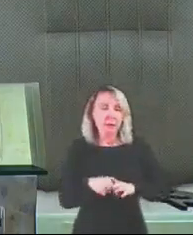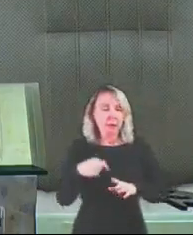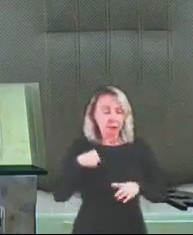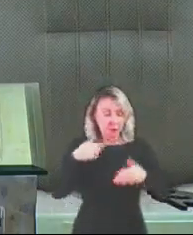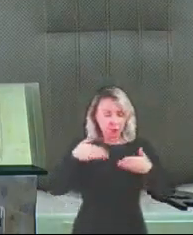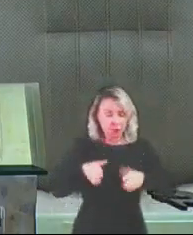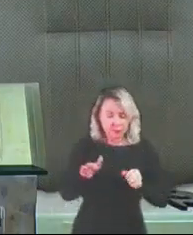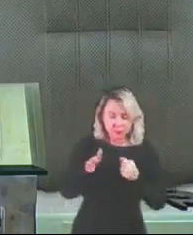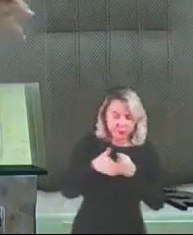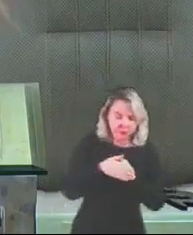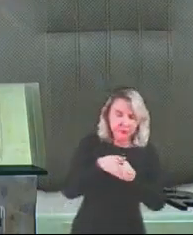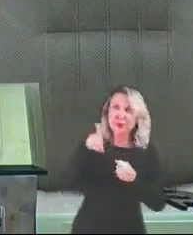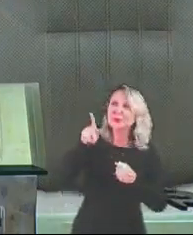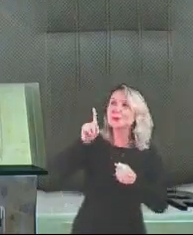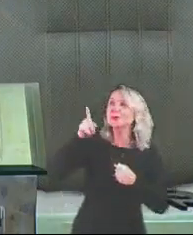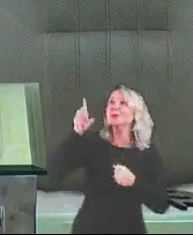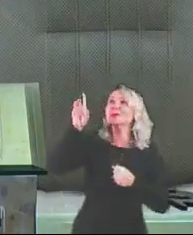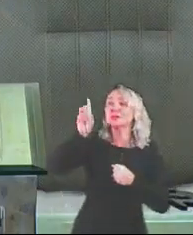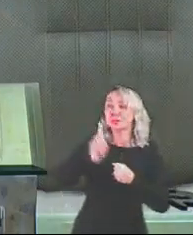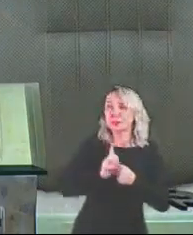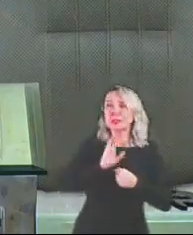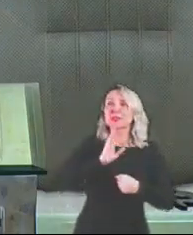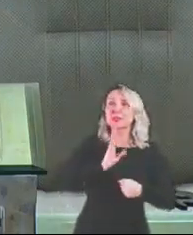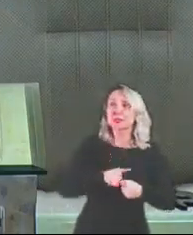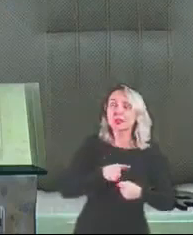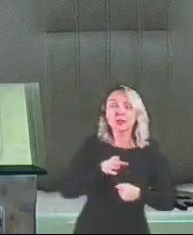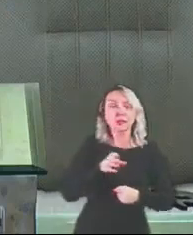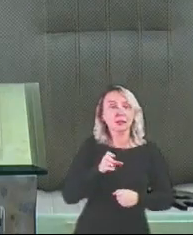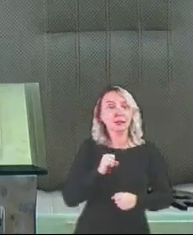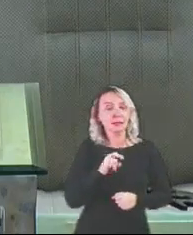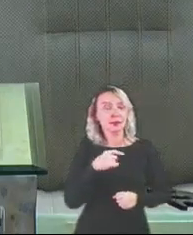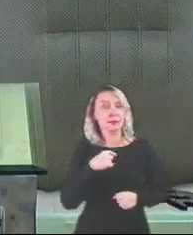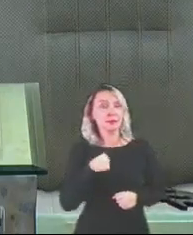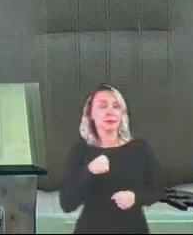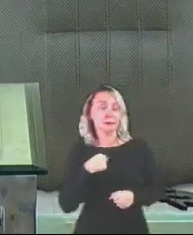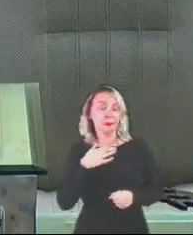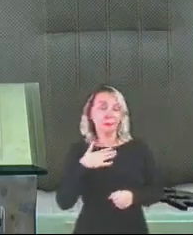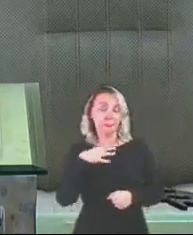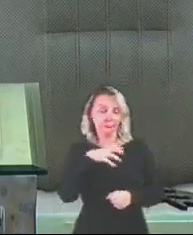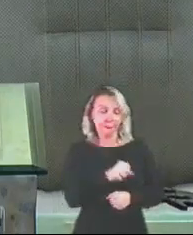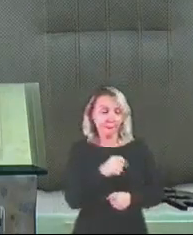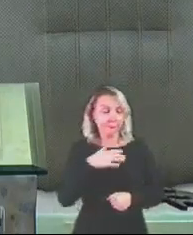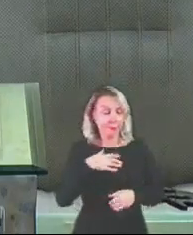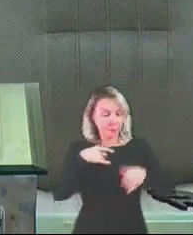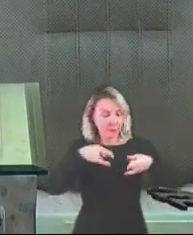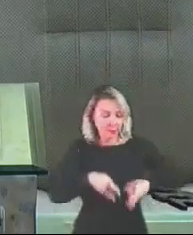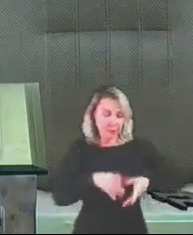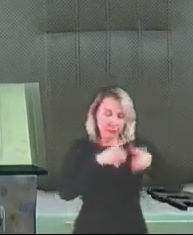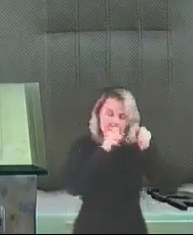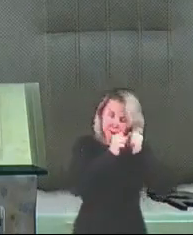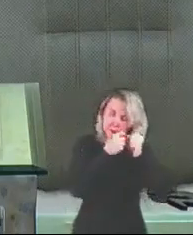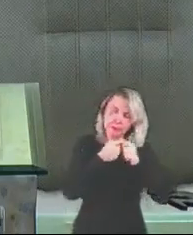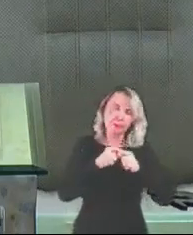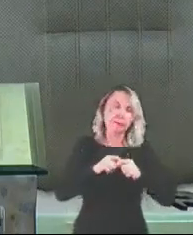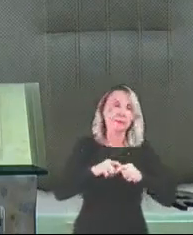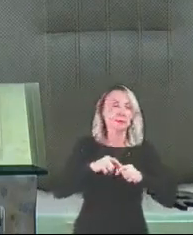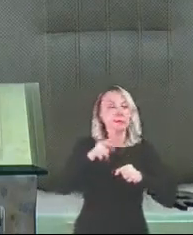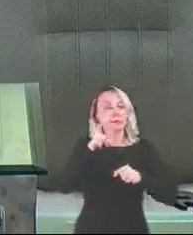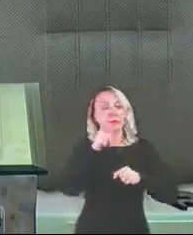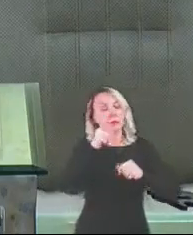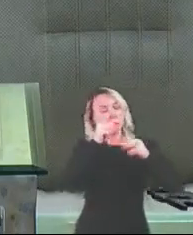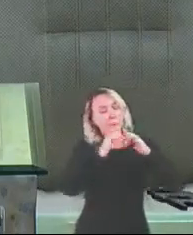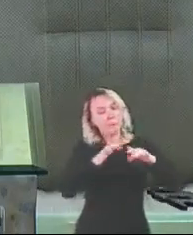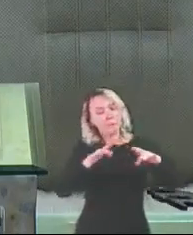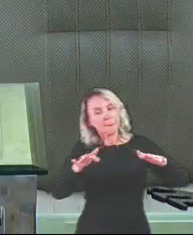lá, Senhor. Se eu pegar a minha cama e partir no horizonte sem fim, além das ondas,